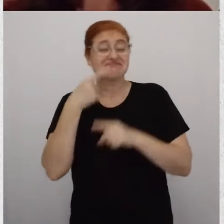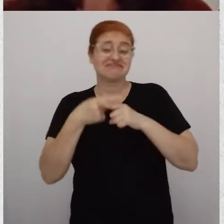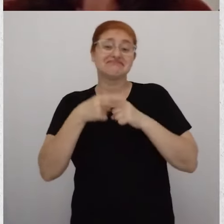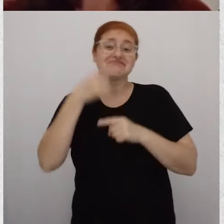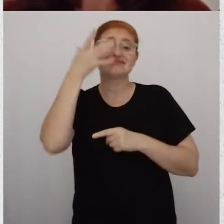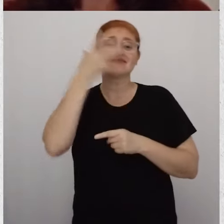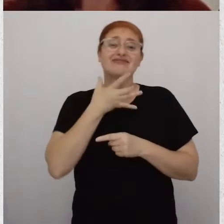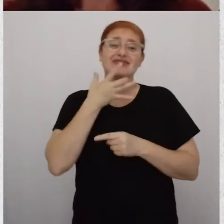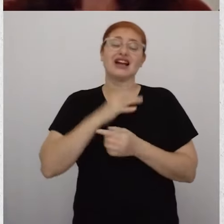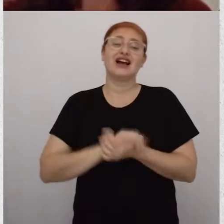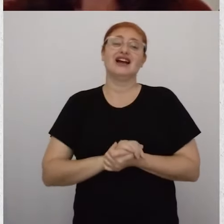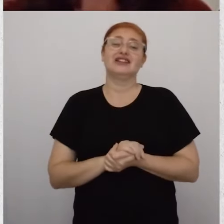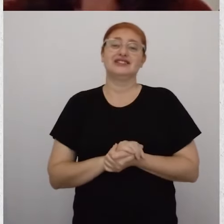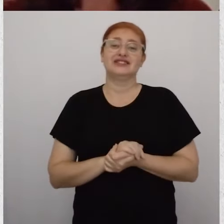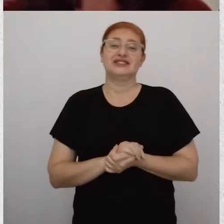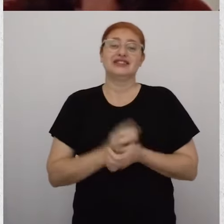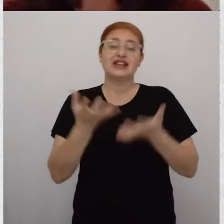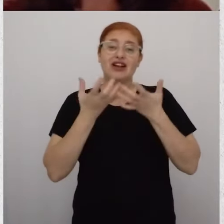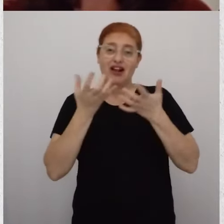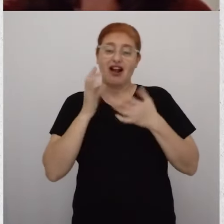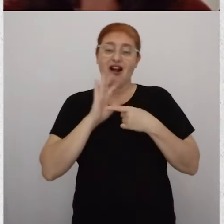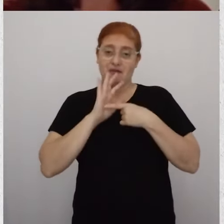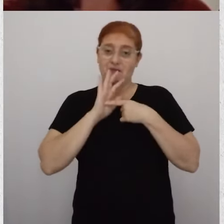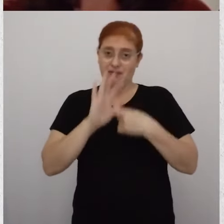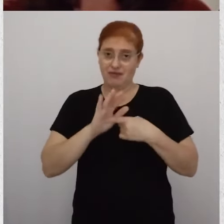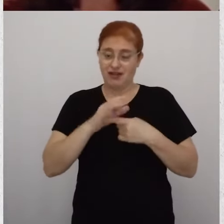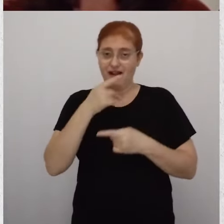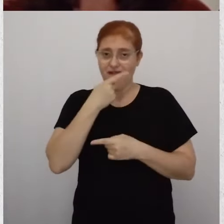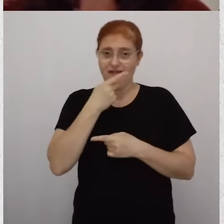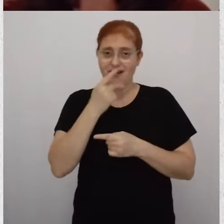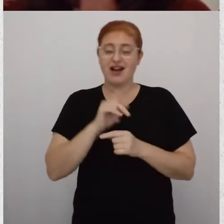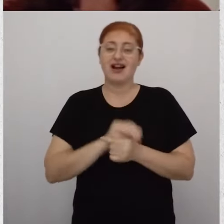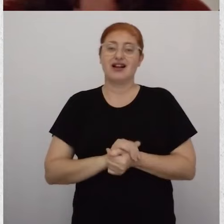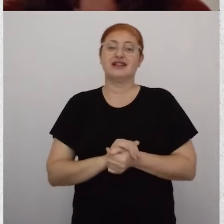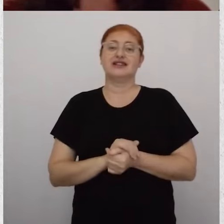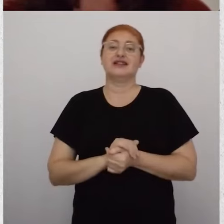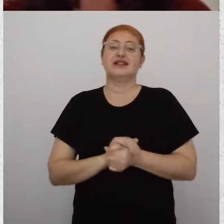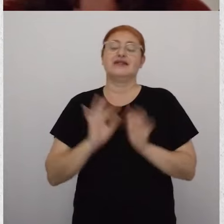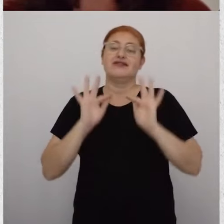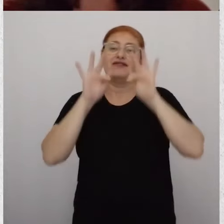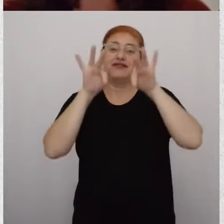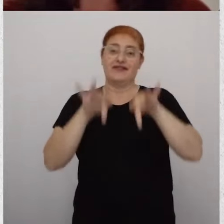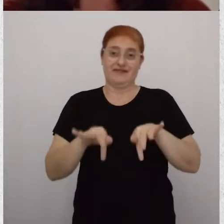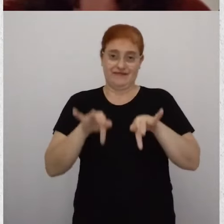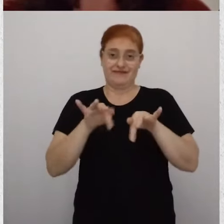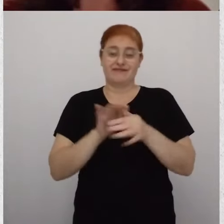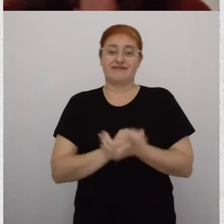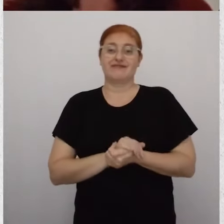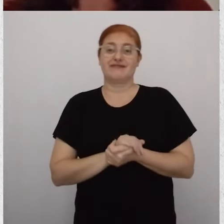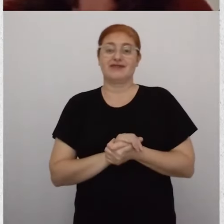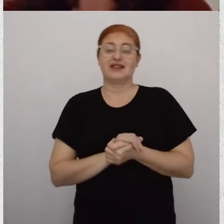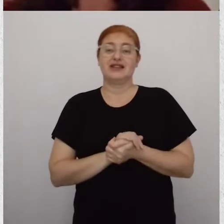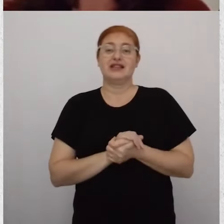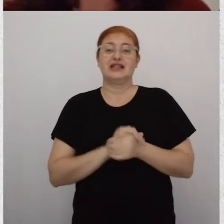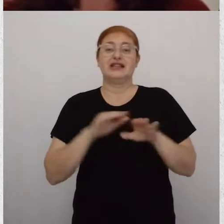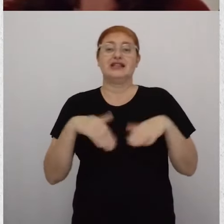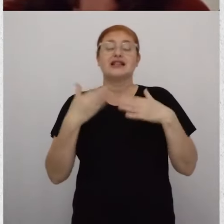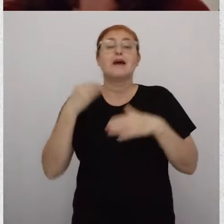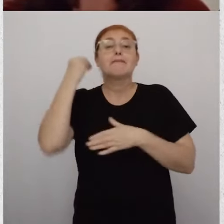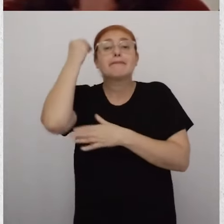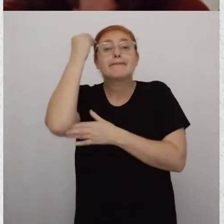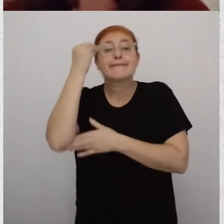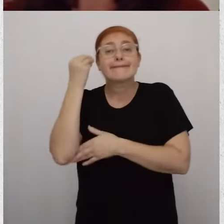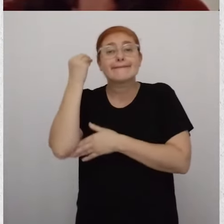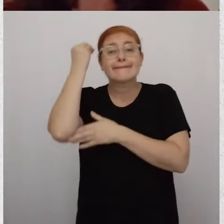acho que que eu queria destacar dessa tua fala, daí para a gente ir fechando mesmo, é a categoria